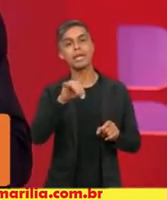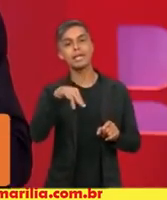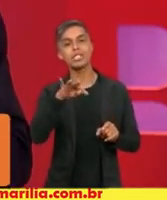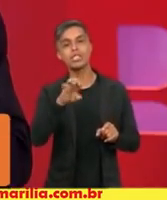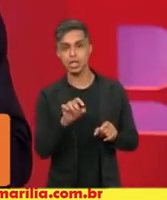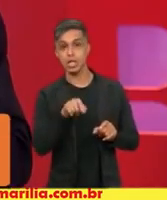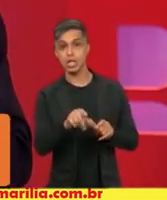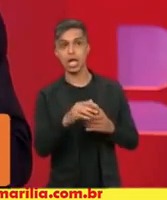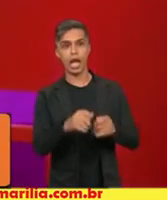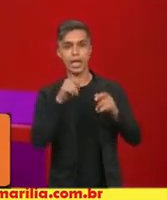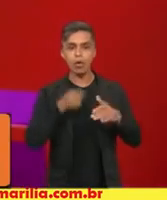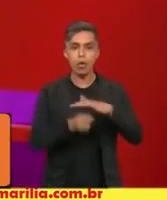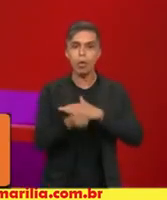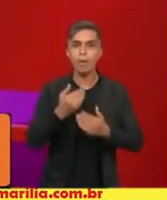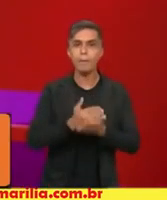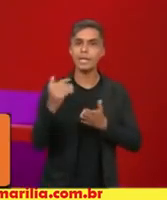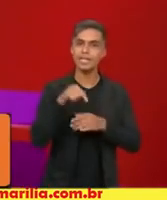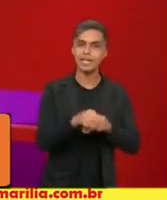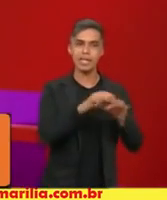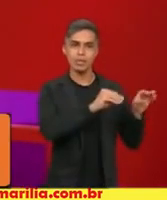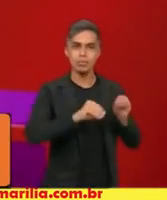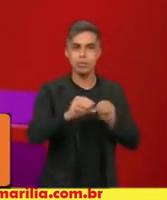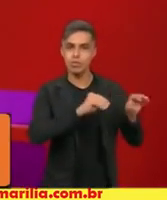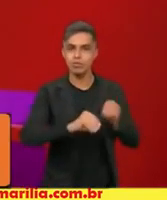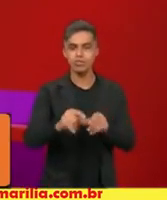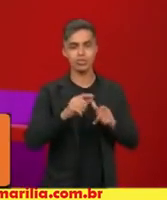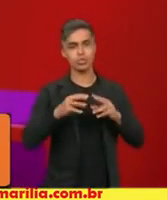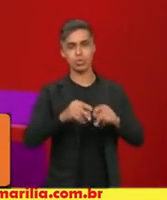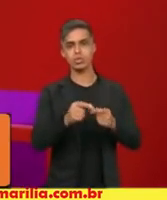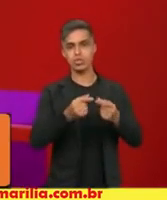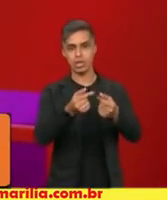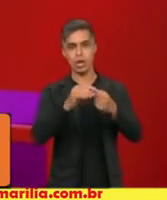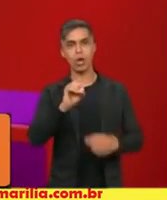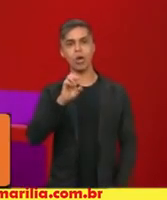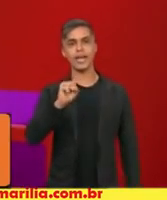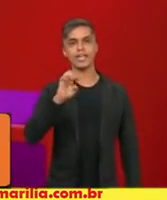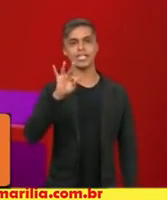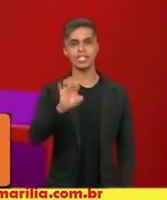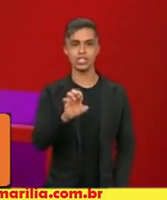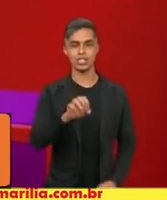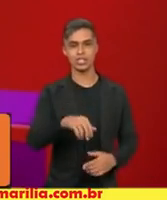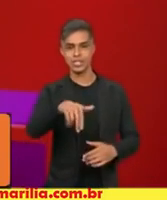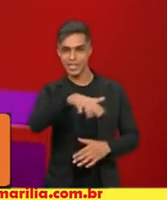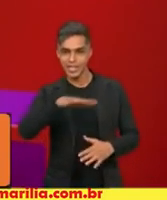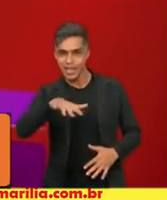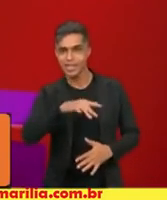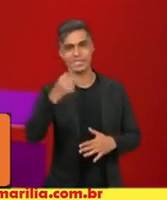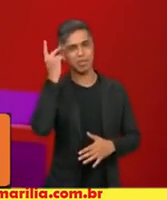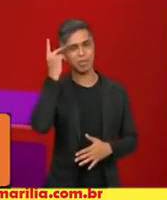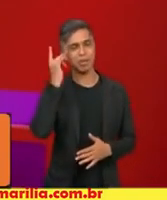se estendendo progressivamente com as décadas em direção ao oeste geográfico. Mas o ponto nodal, então, é que